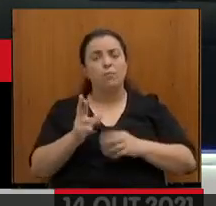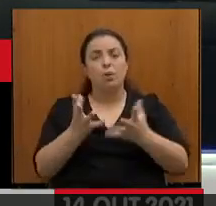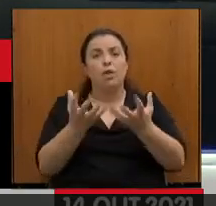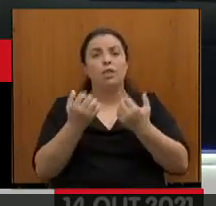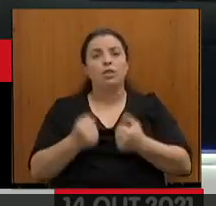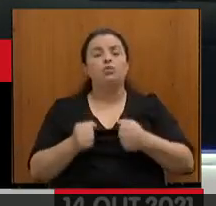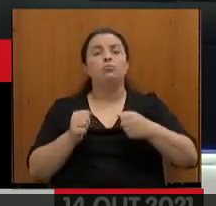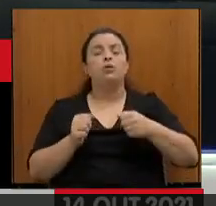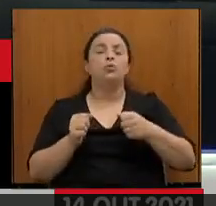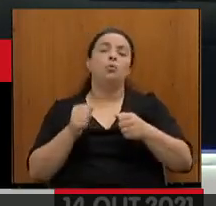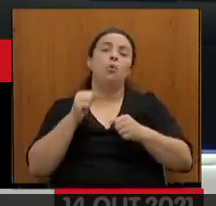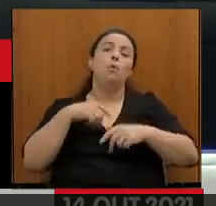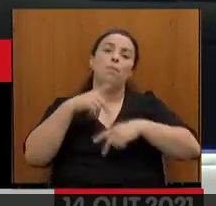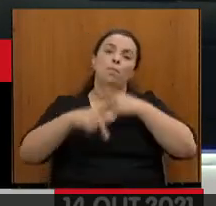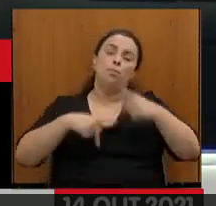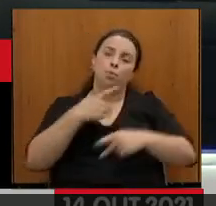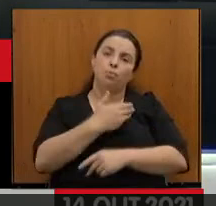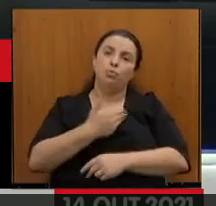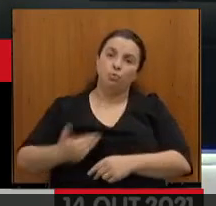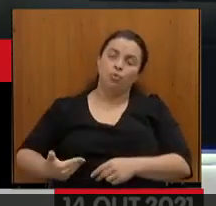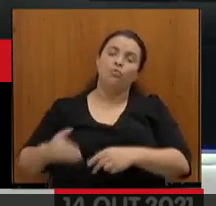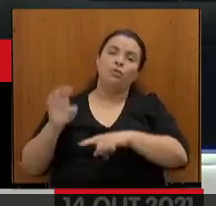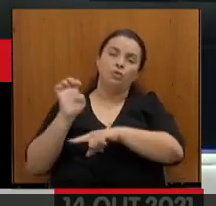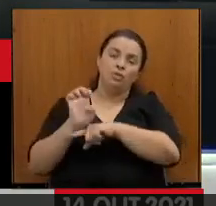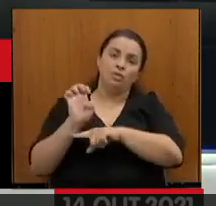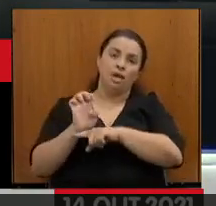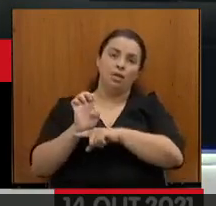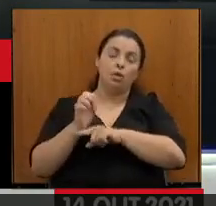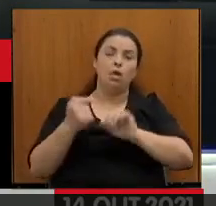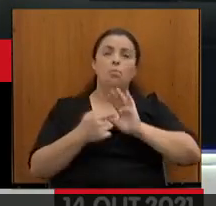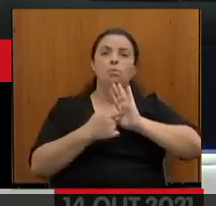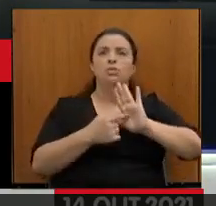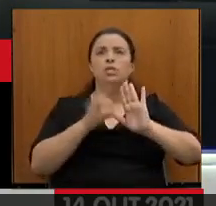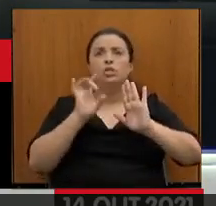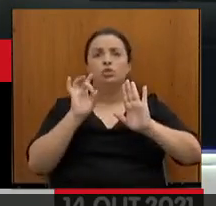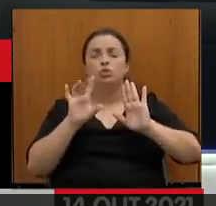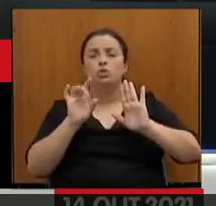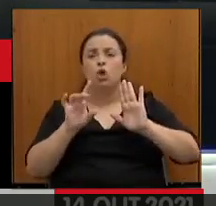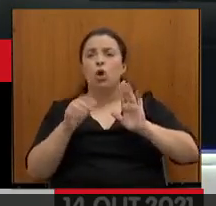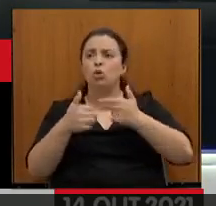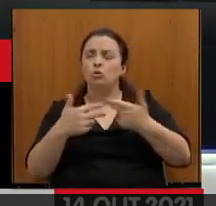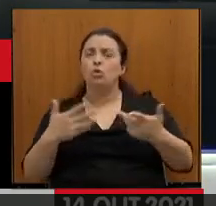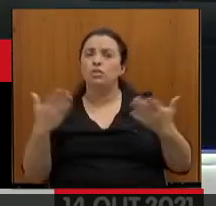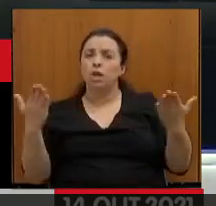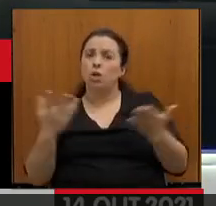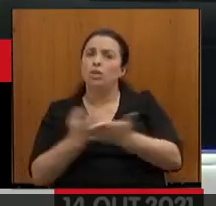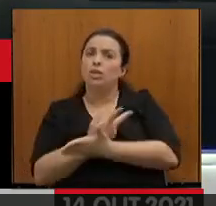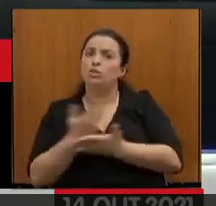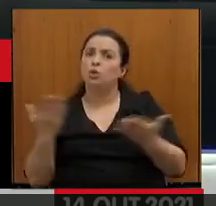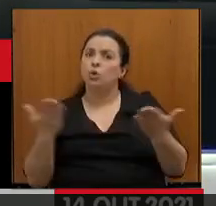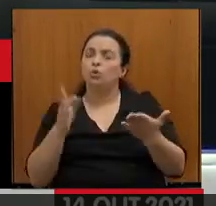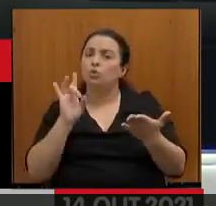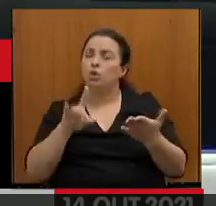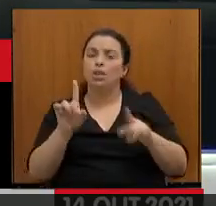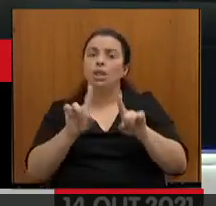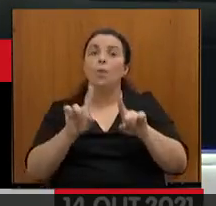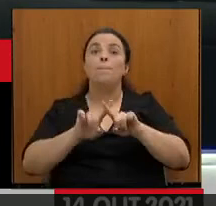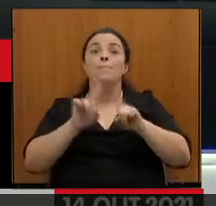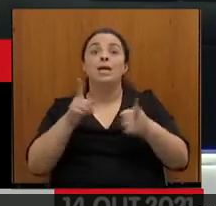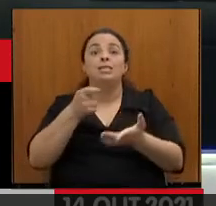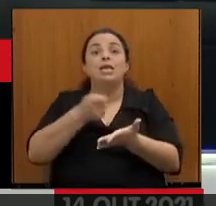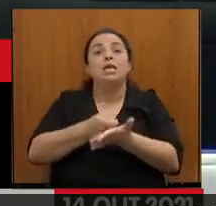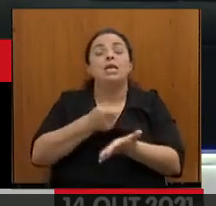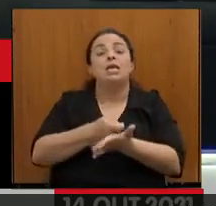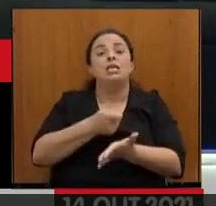possam apresentar não só os casos que hoje acontecem, mas também exigir que